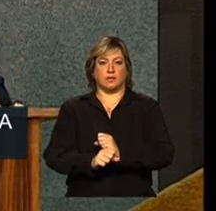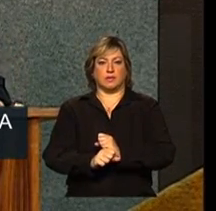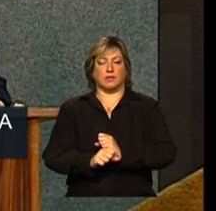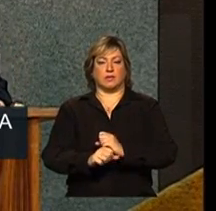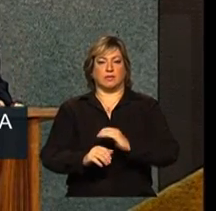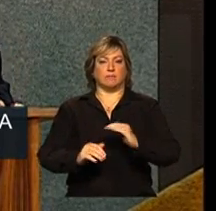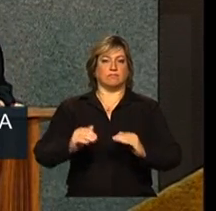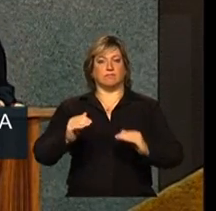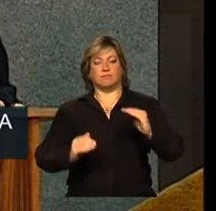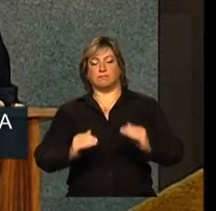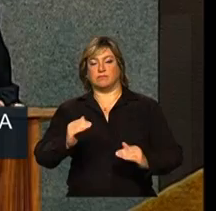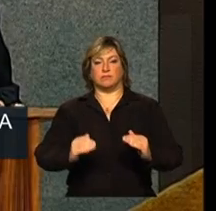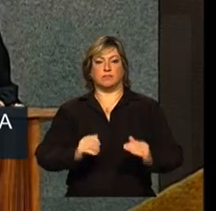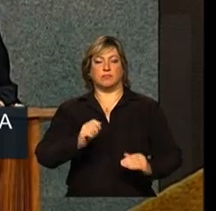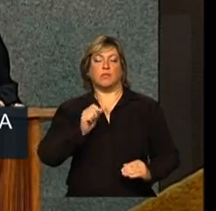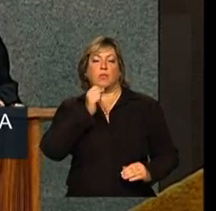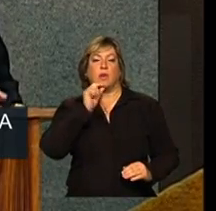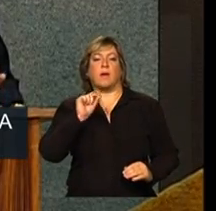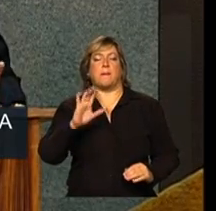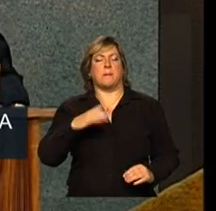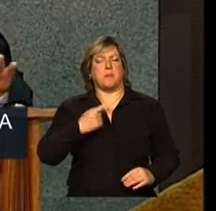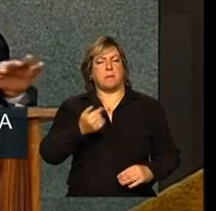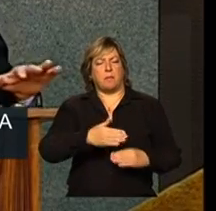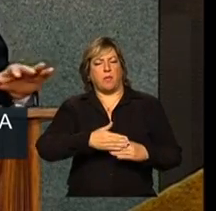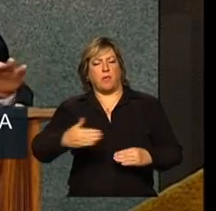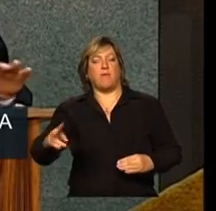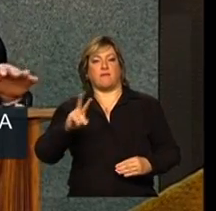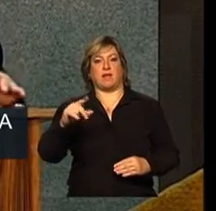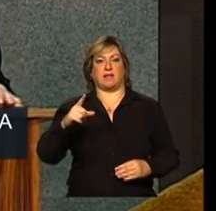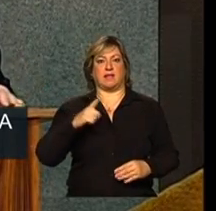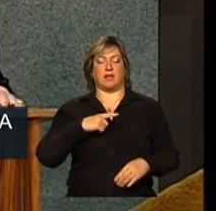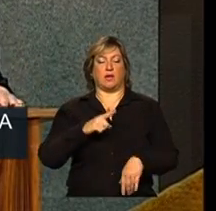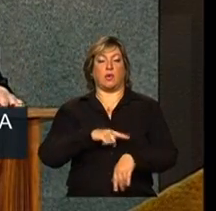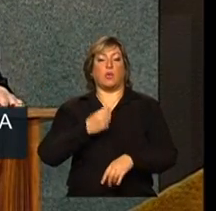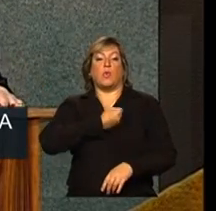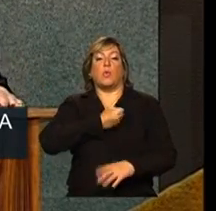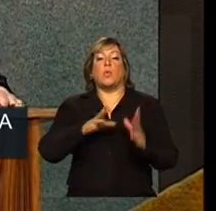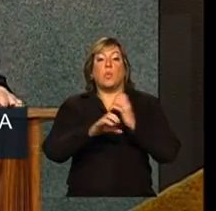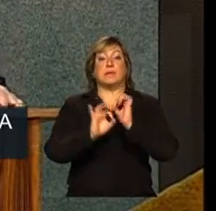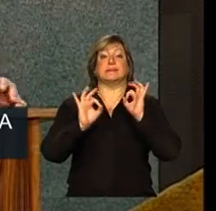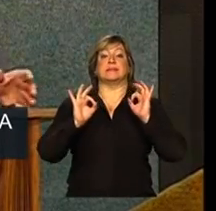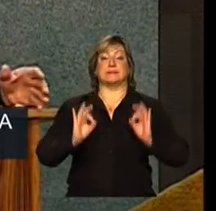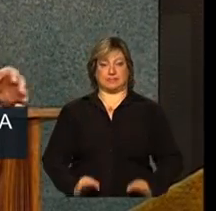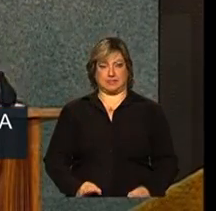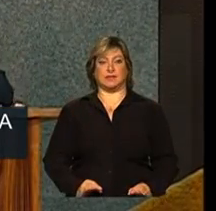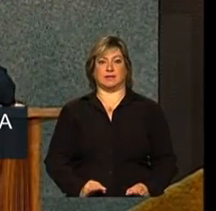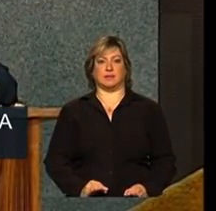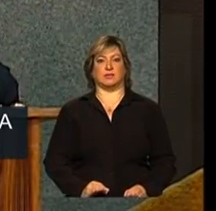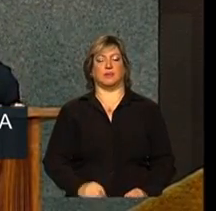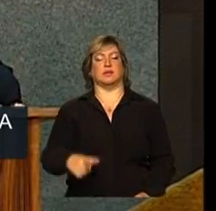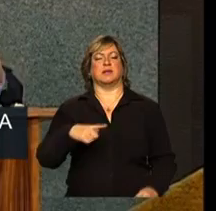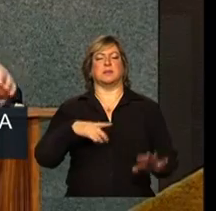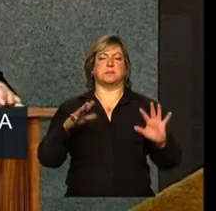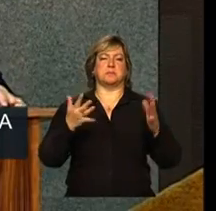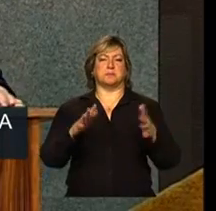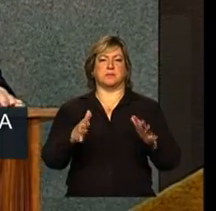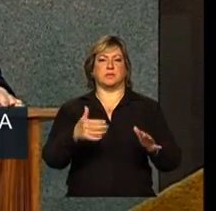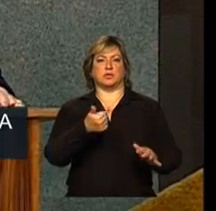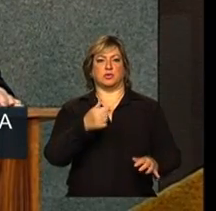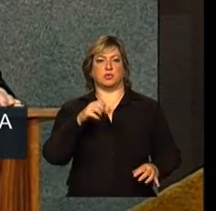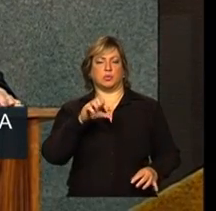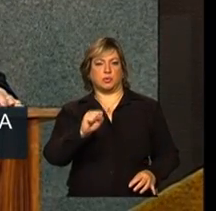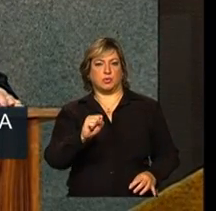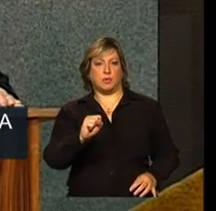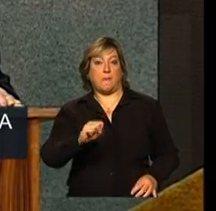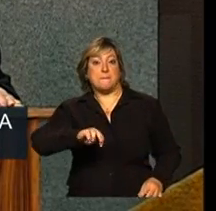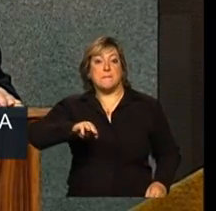variam, mas certamente dentro de muito pouco tempo vamos ter um número definitivo, mas em torno de 18 milhões